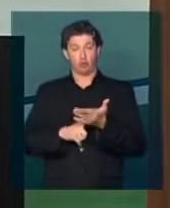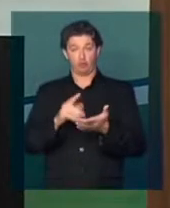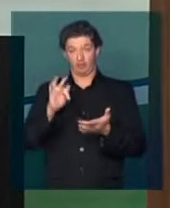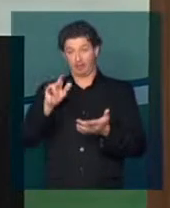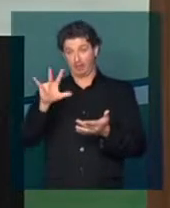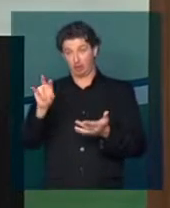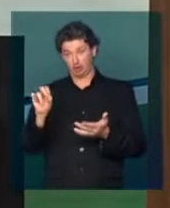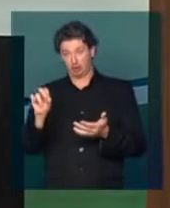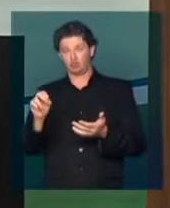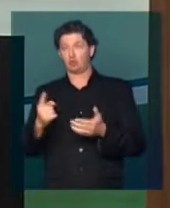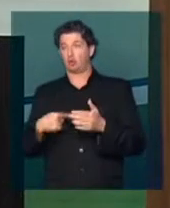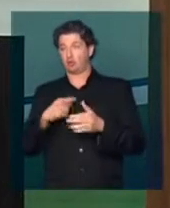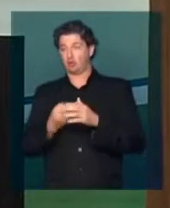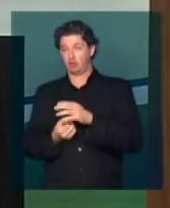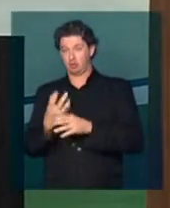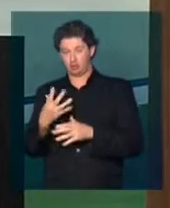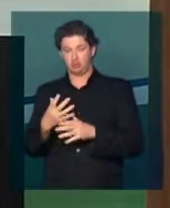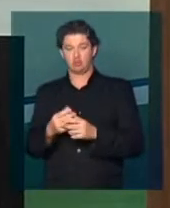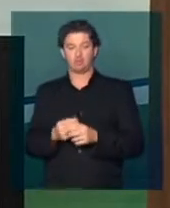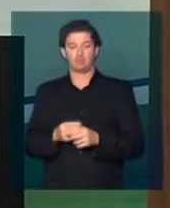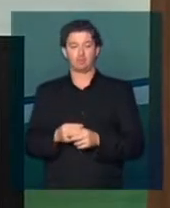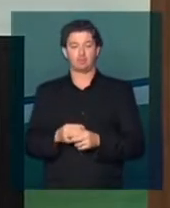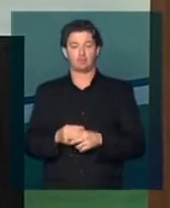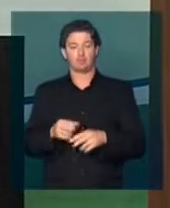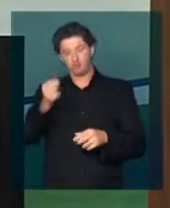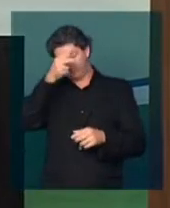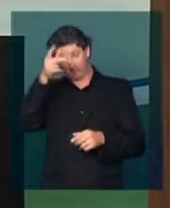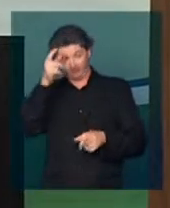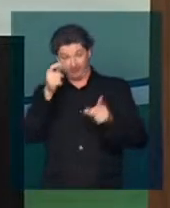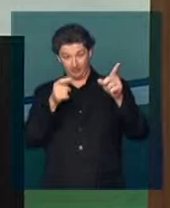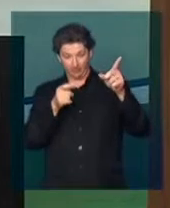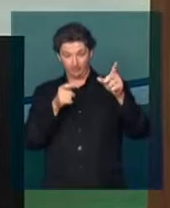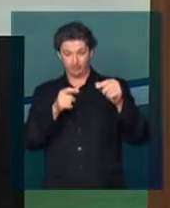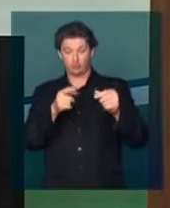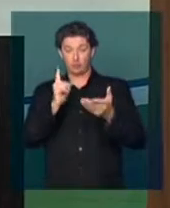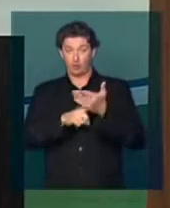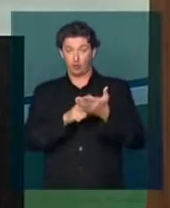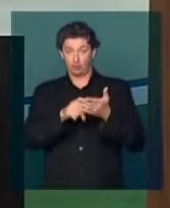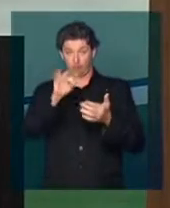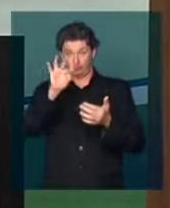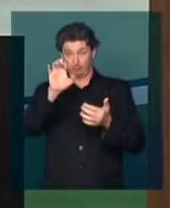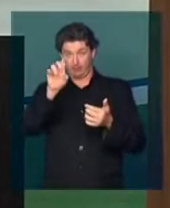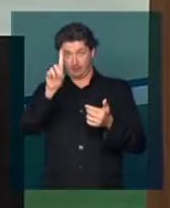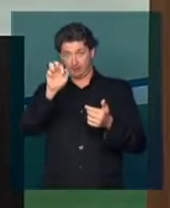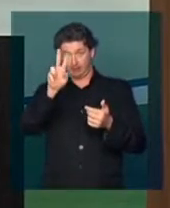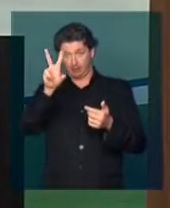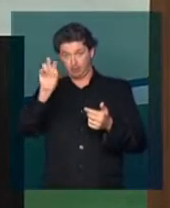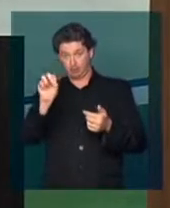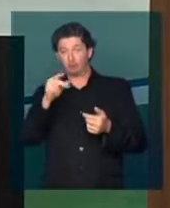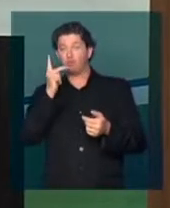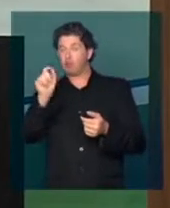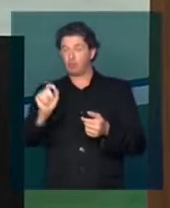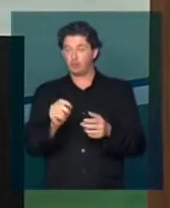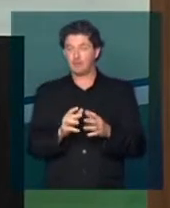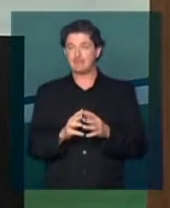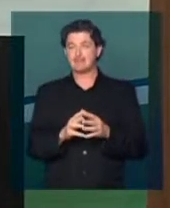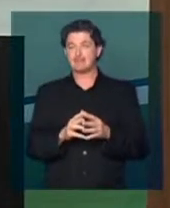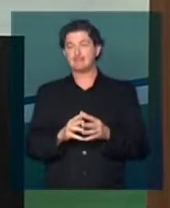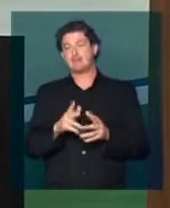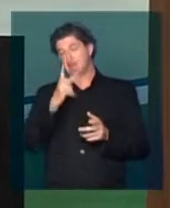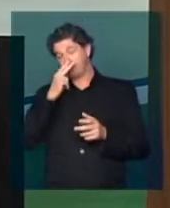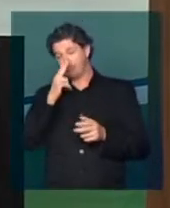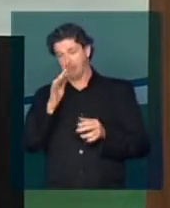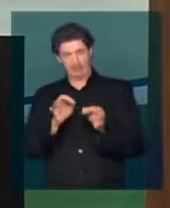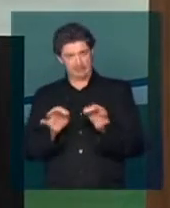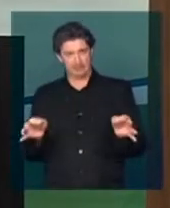criamos. Prefeito Mauro, a comissão do Pacto Federativo, ela aparentemente